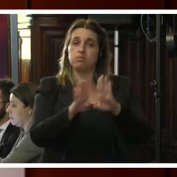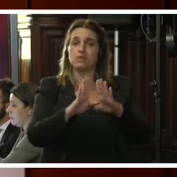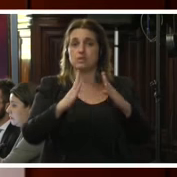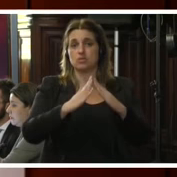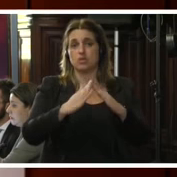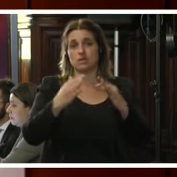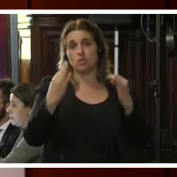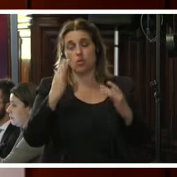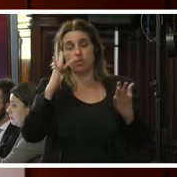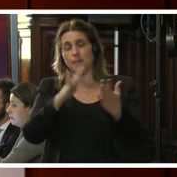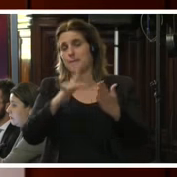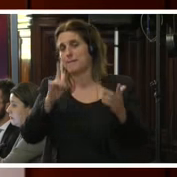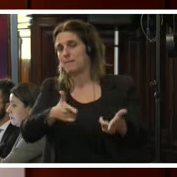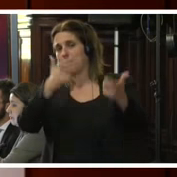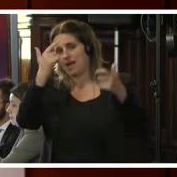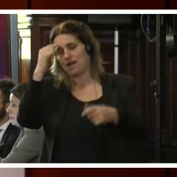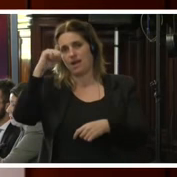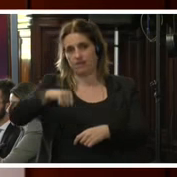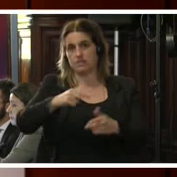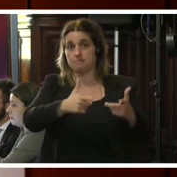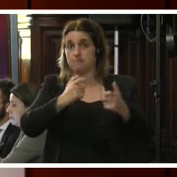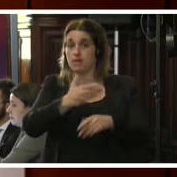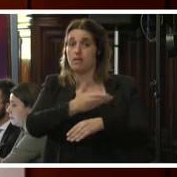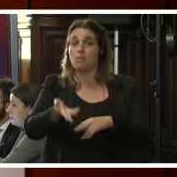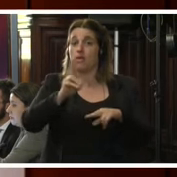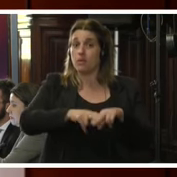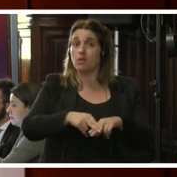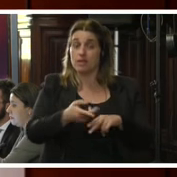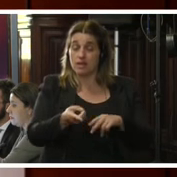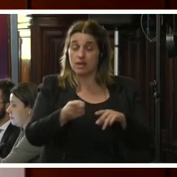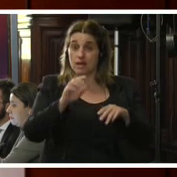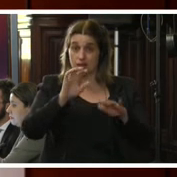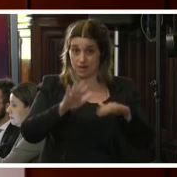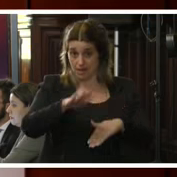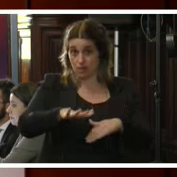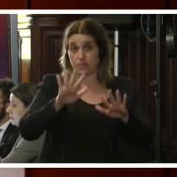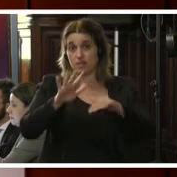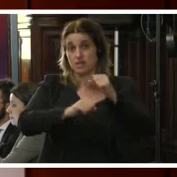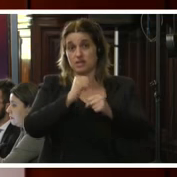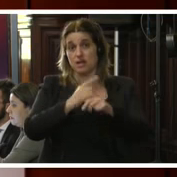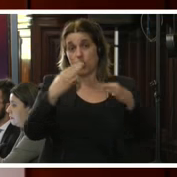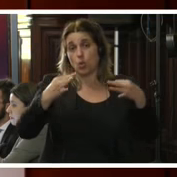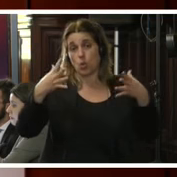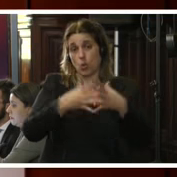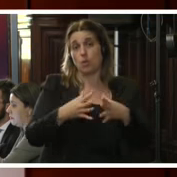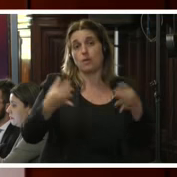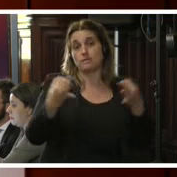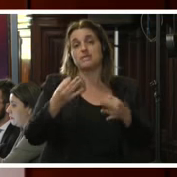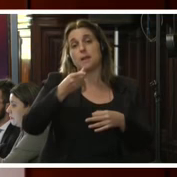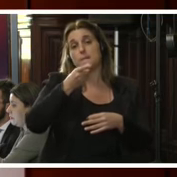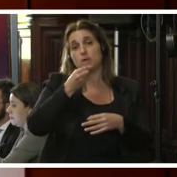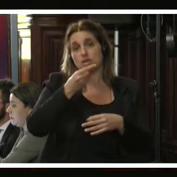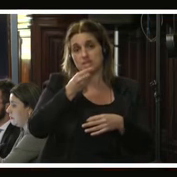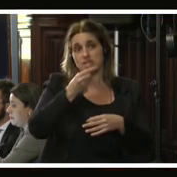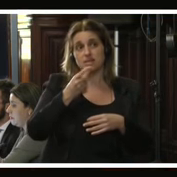na cabeça. Após a morte do menino, o inquérito da Divisão de Homicídios da Polícia Civil inocentou Rafael